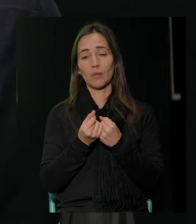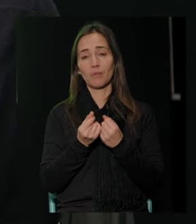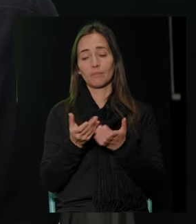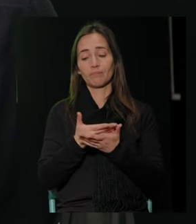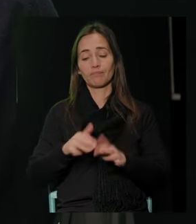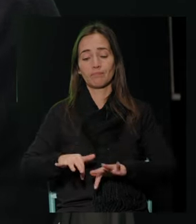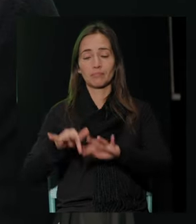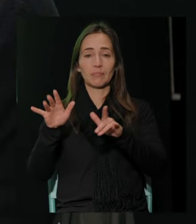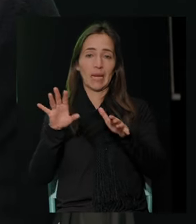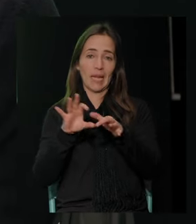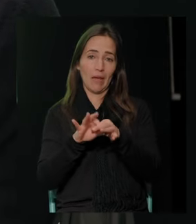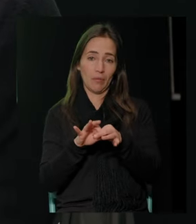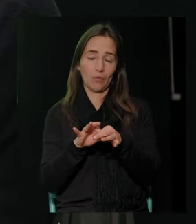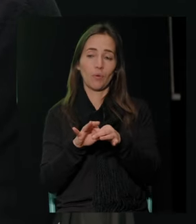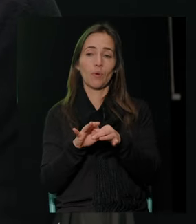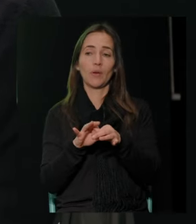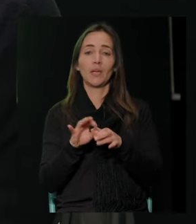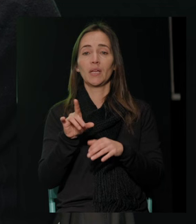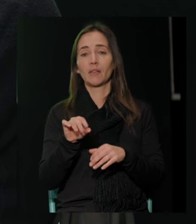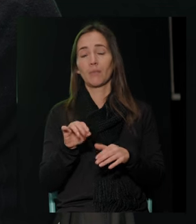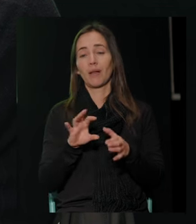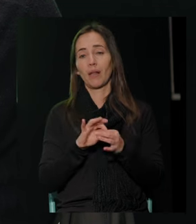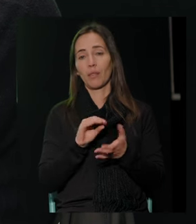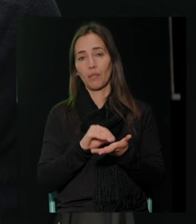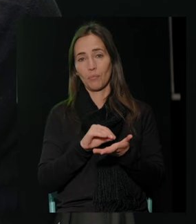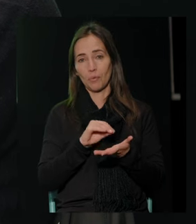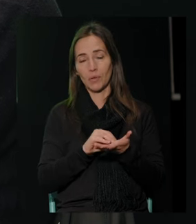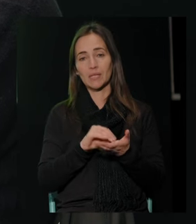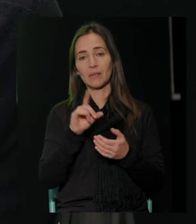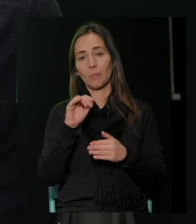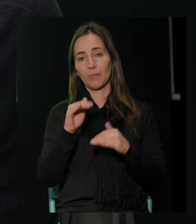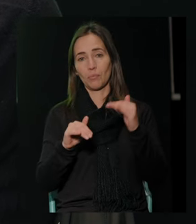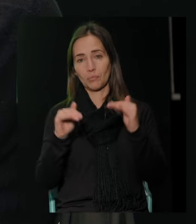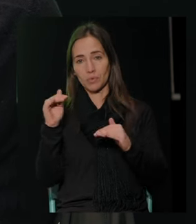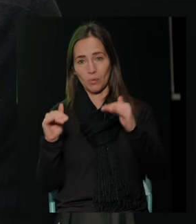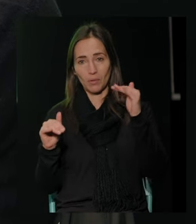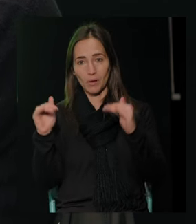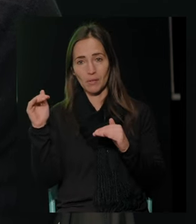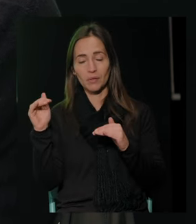questões sociais e às questões da pobreza e das desigualdades, o crescimento